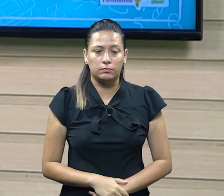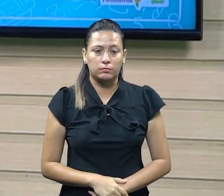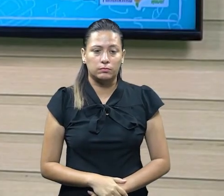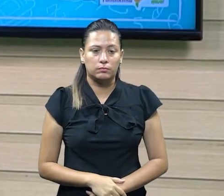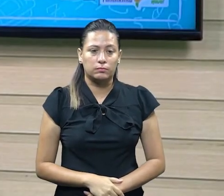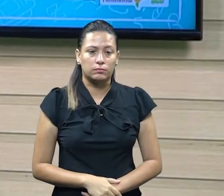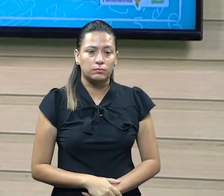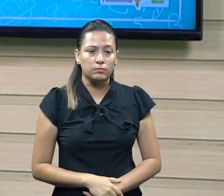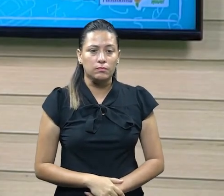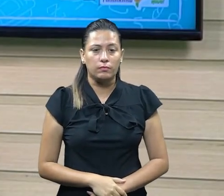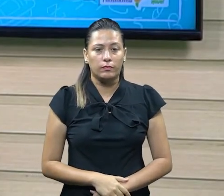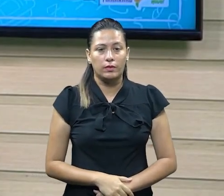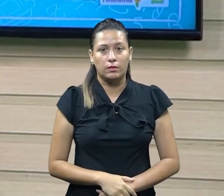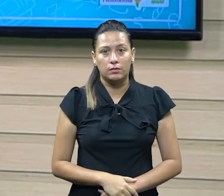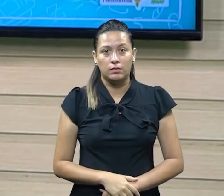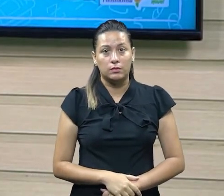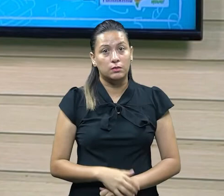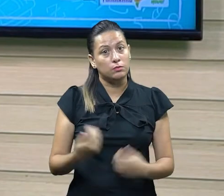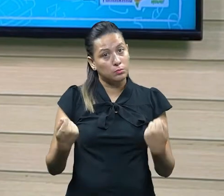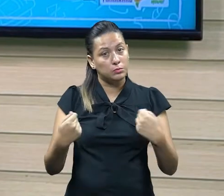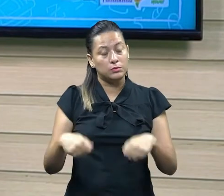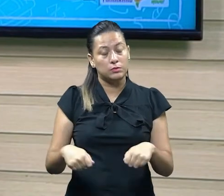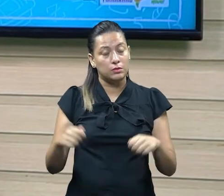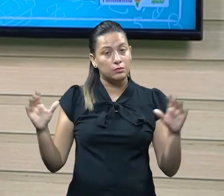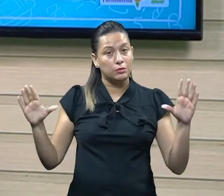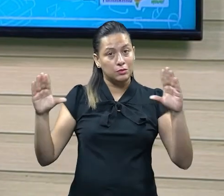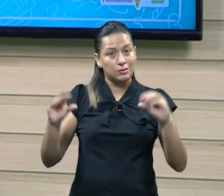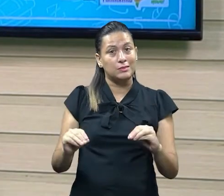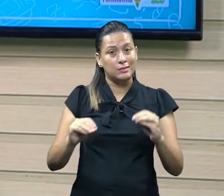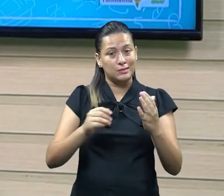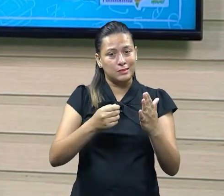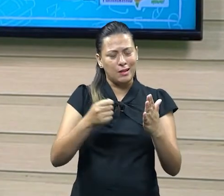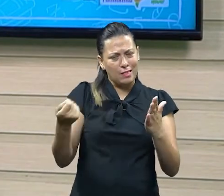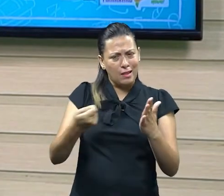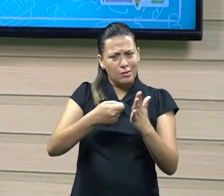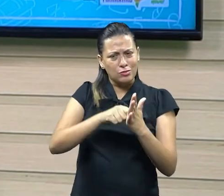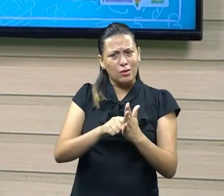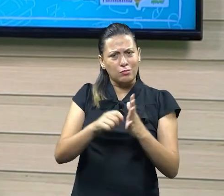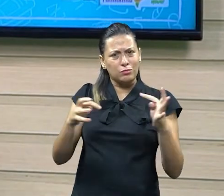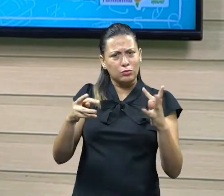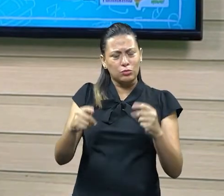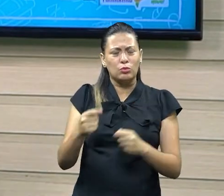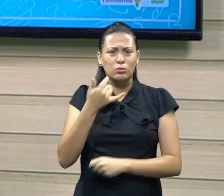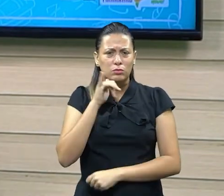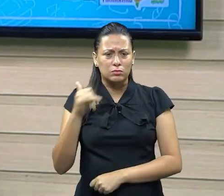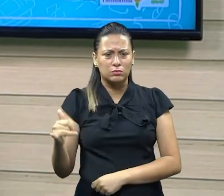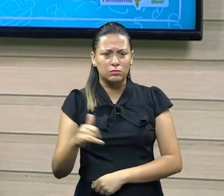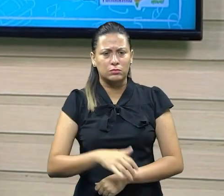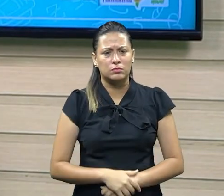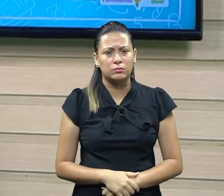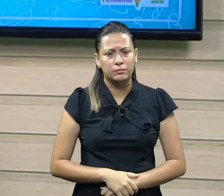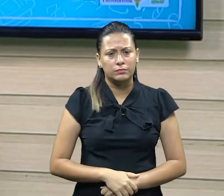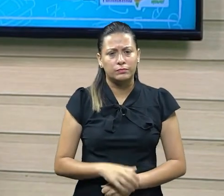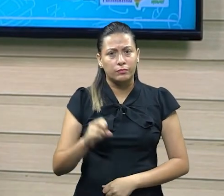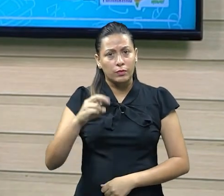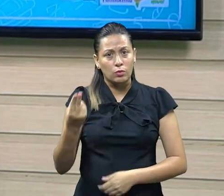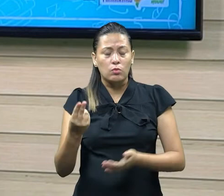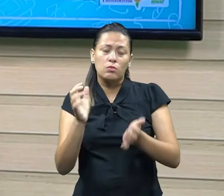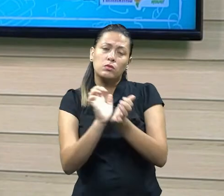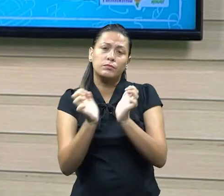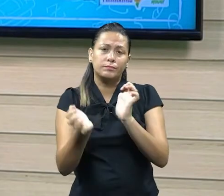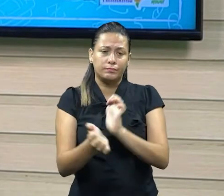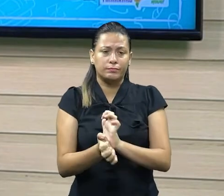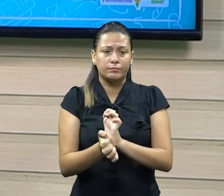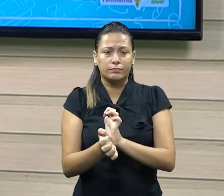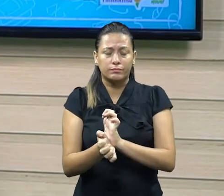se for fácil acesso, se for possível desligar a chave geral ou aquele dispositivo, aquela